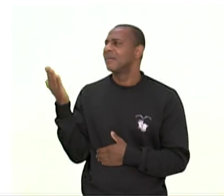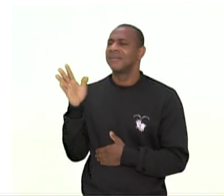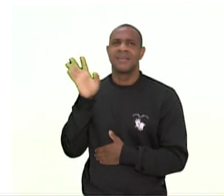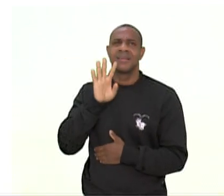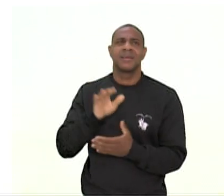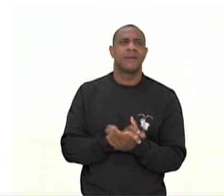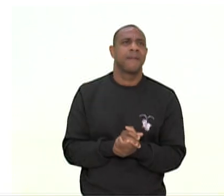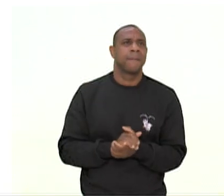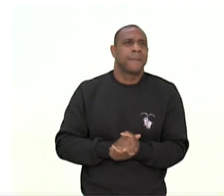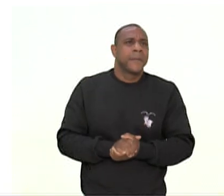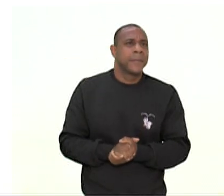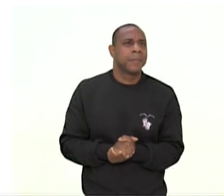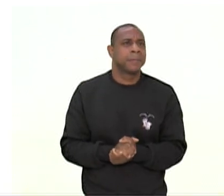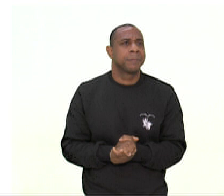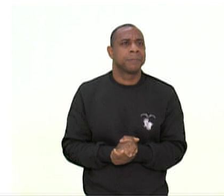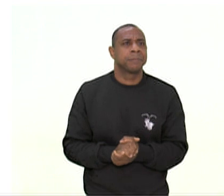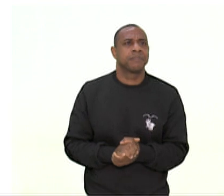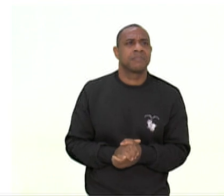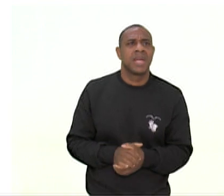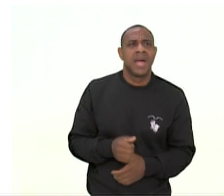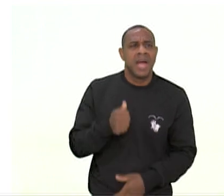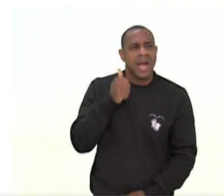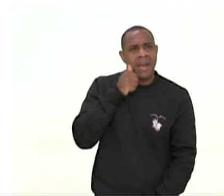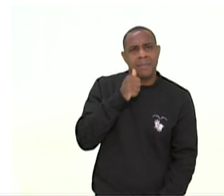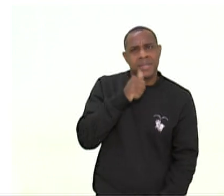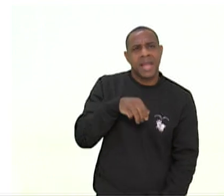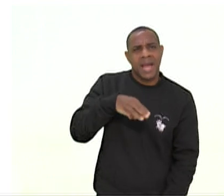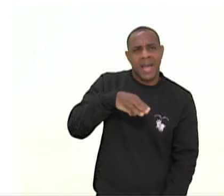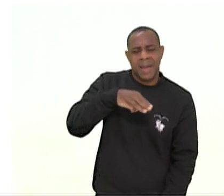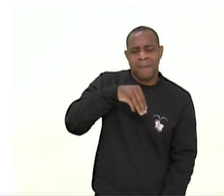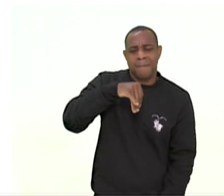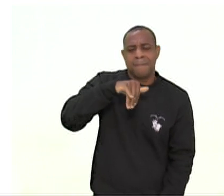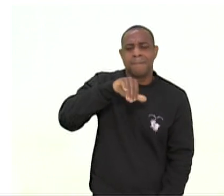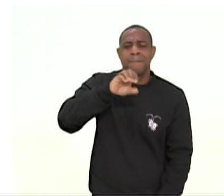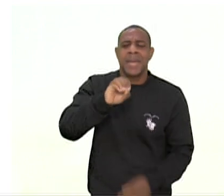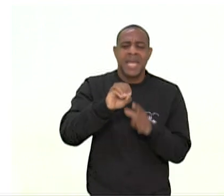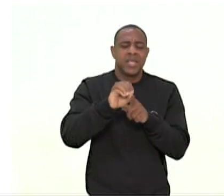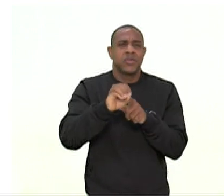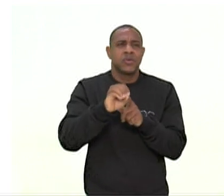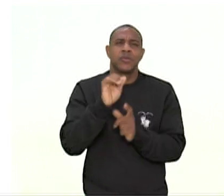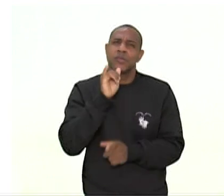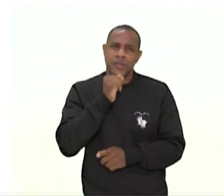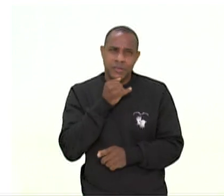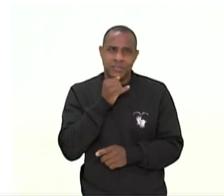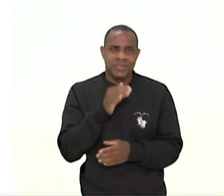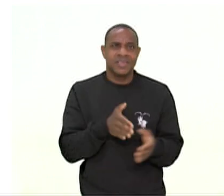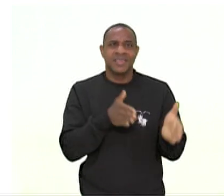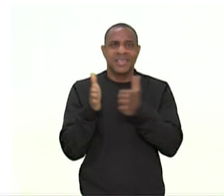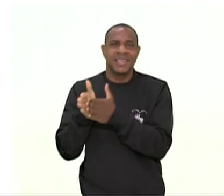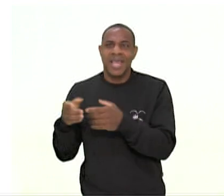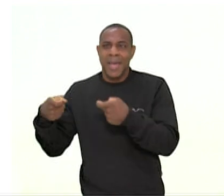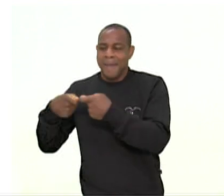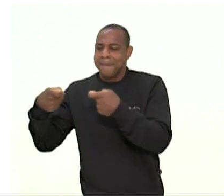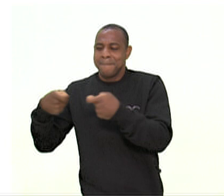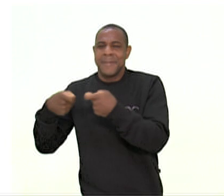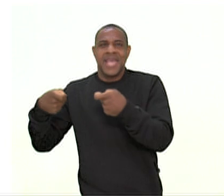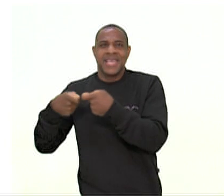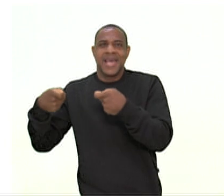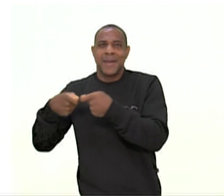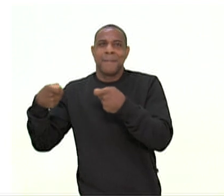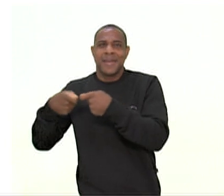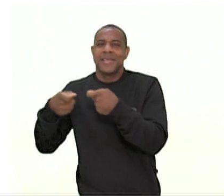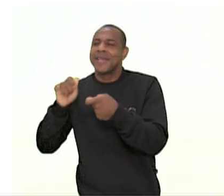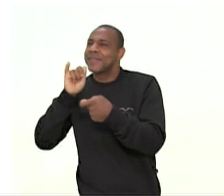gente. A menina está meio triste e ali nós temos uma meia triste. Ai, eu tô meia triste